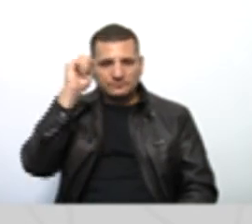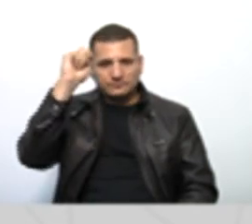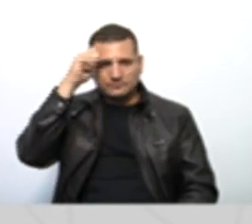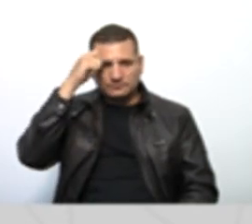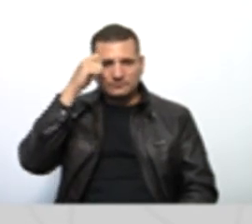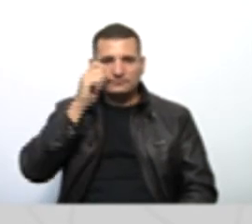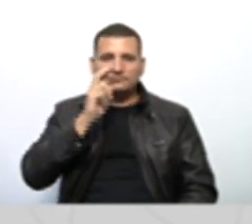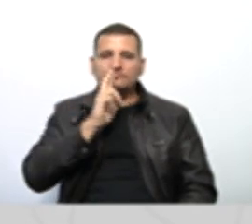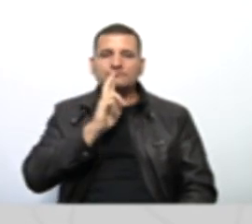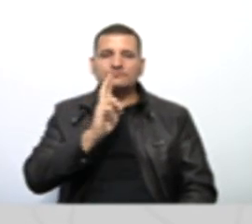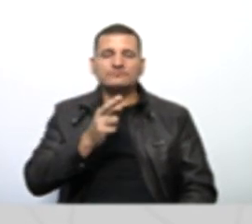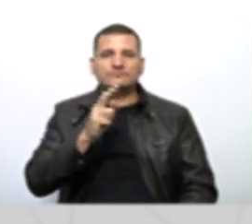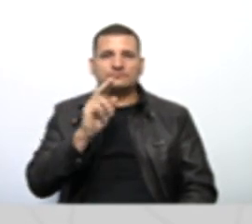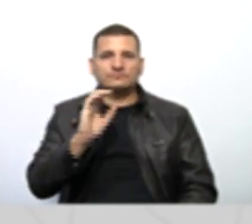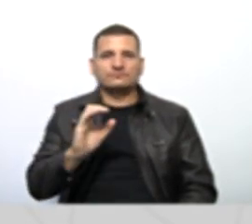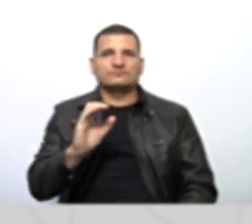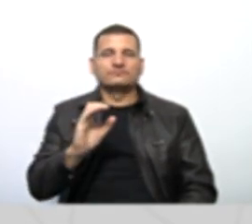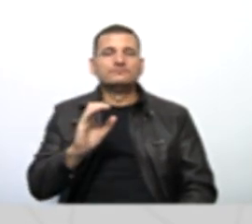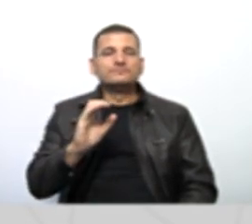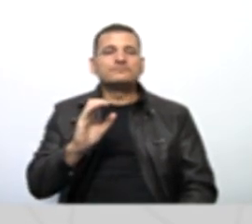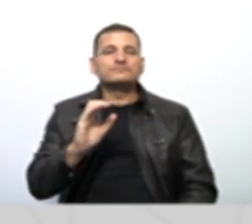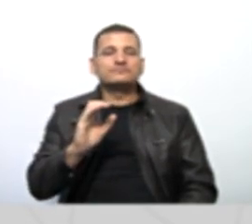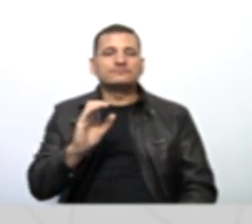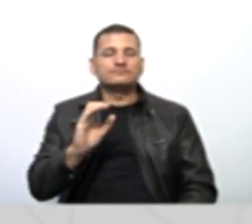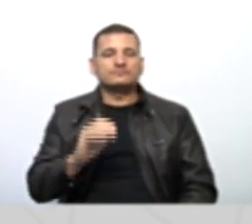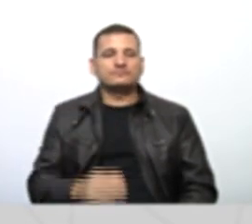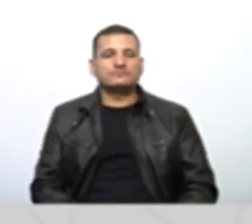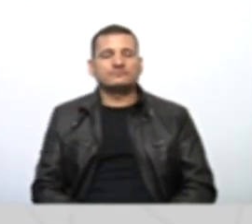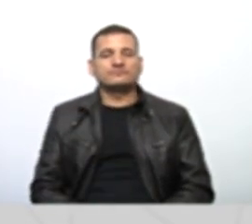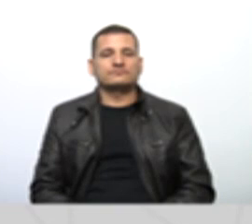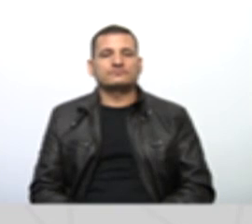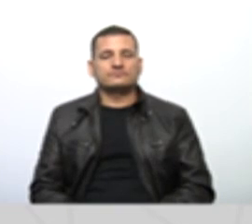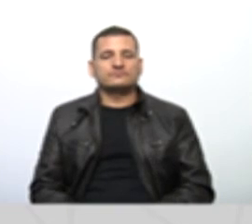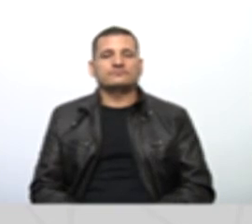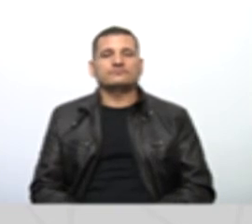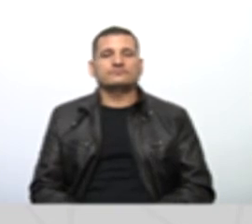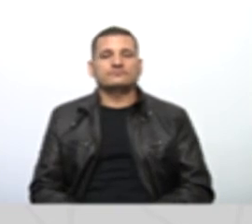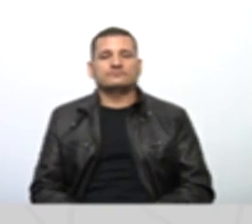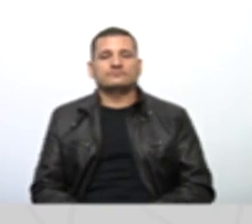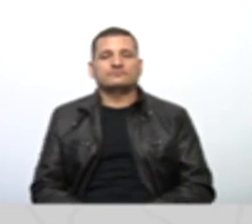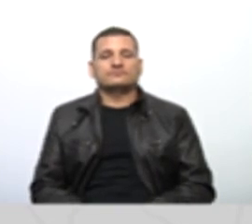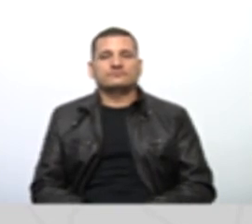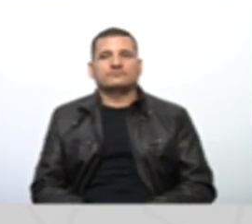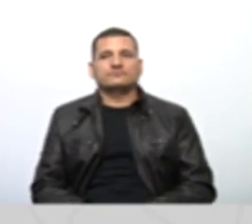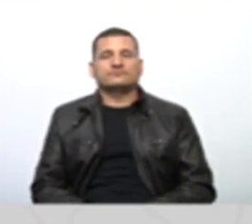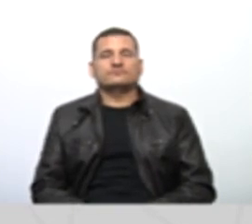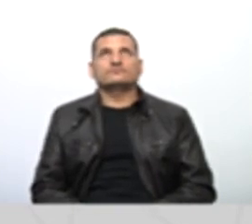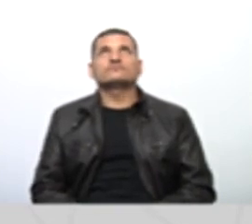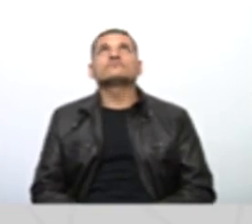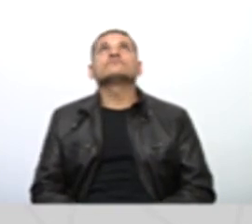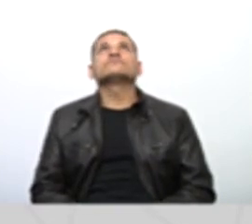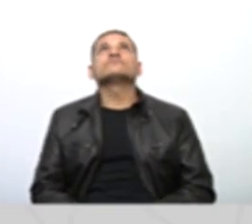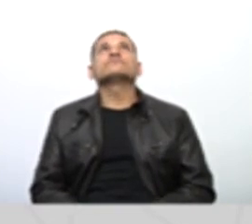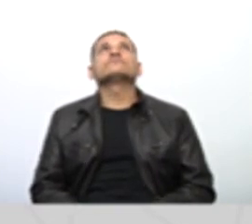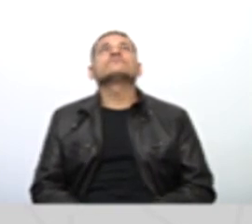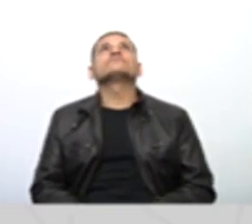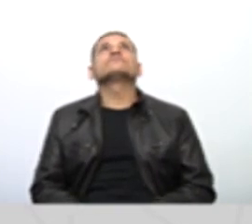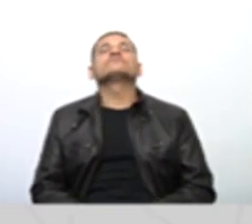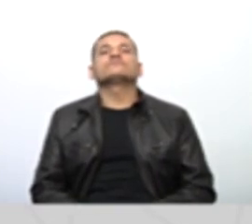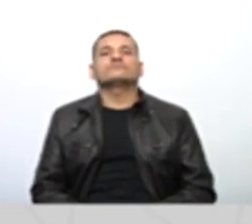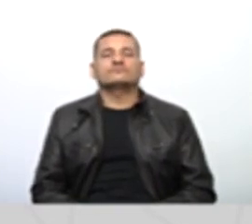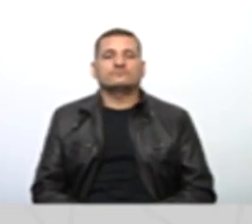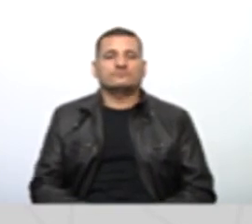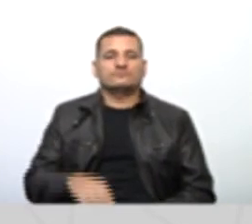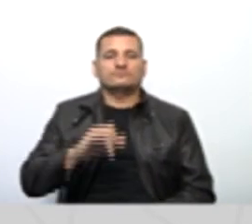vinícius nessa resposta é vamos ver aqui questão 2 letras e que a aluna e josé